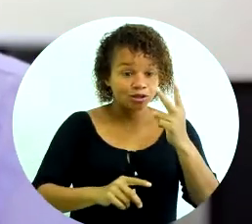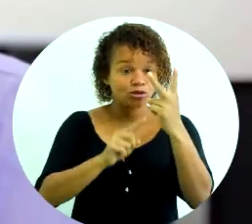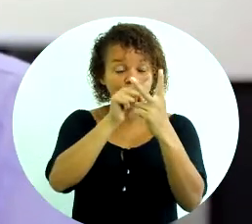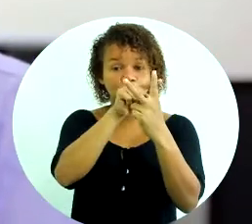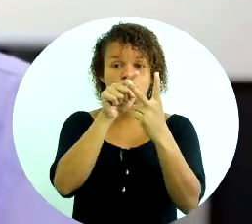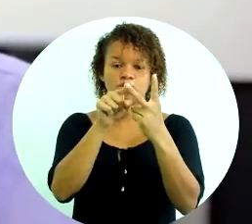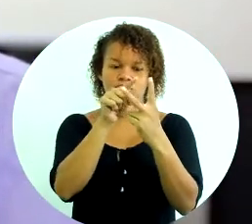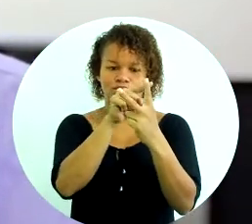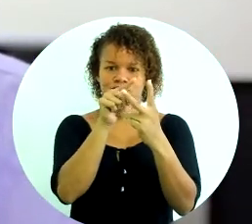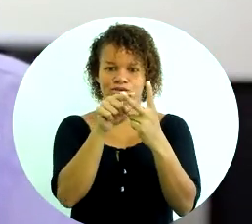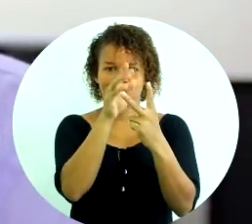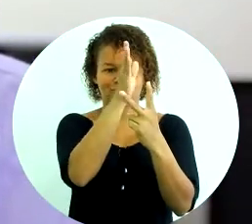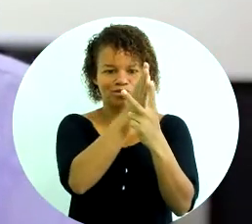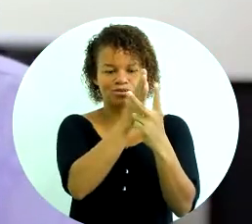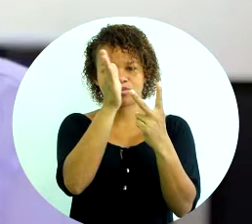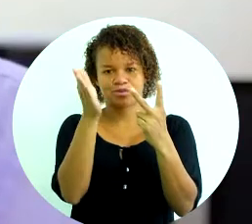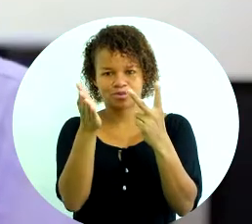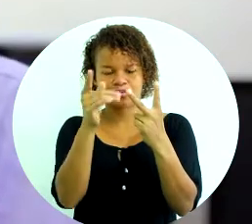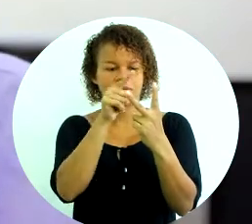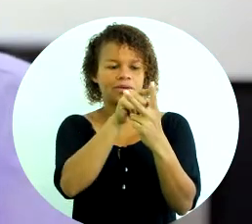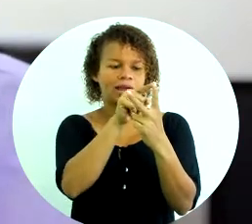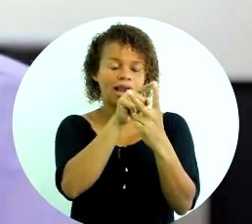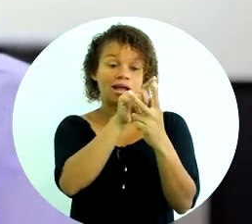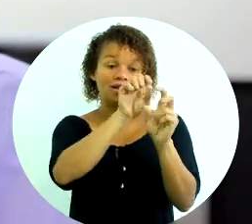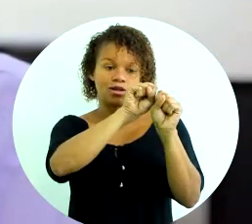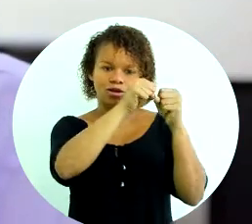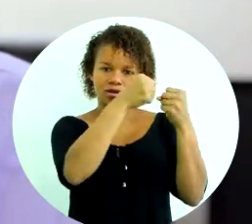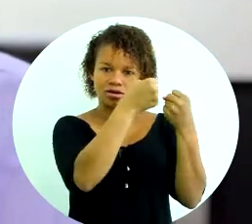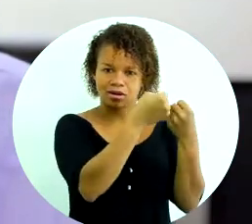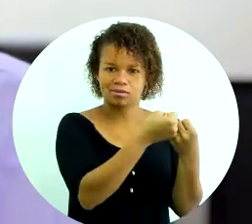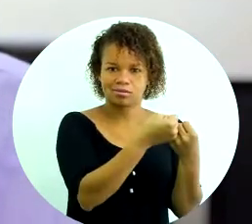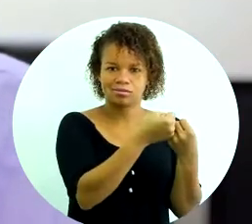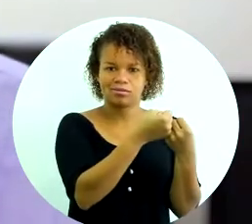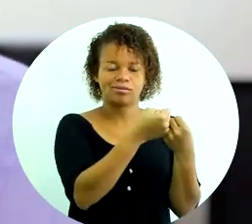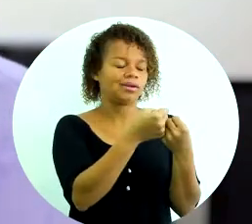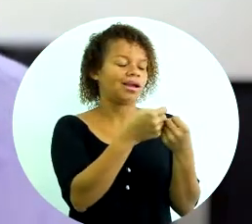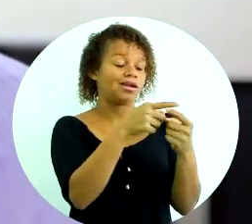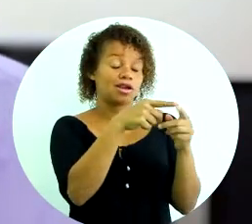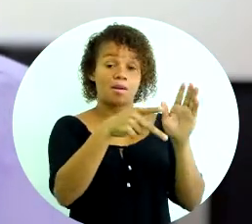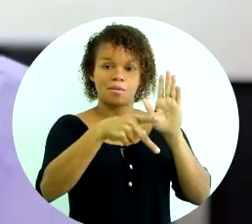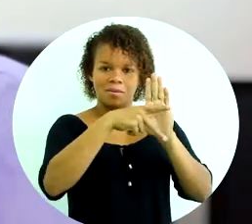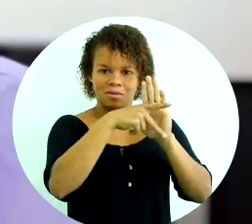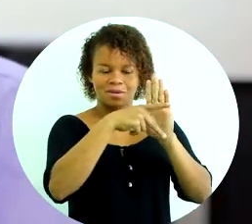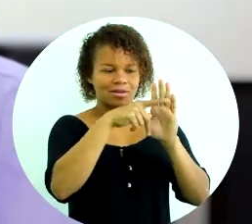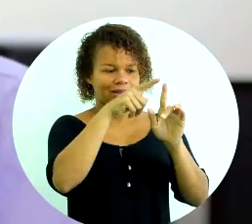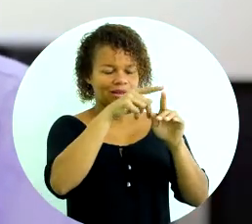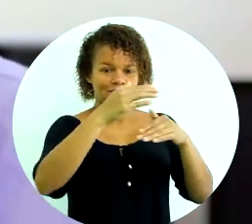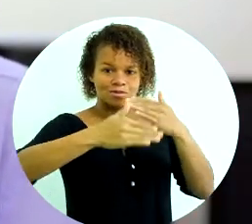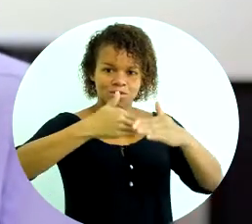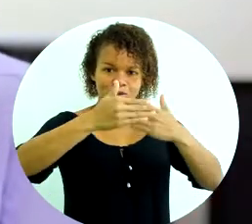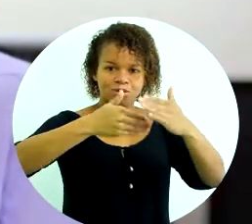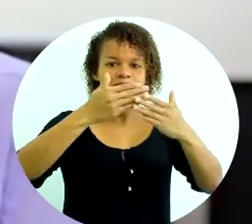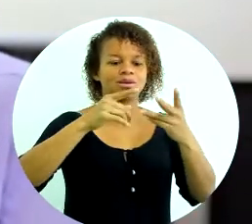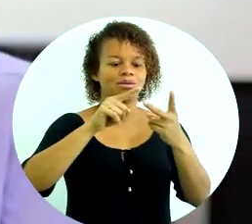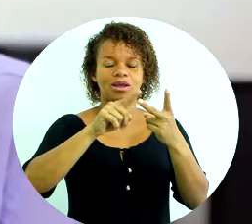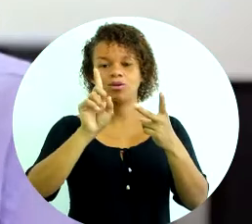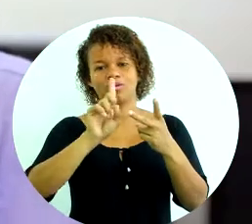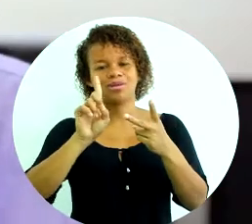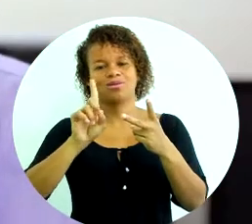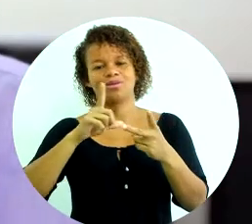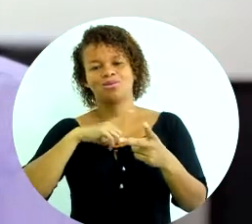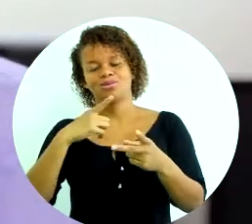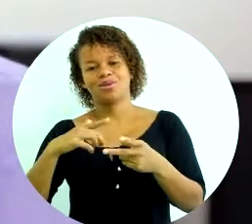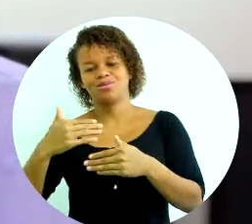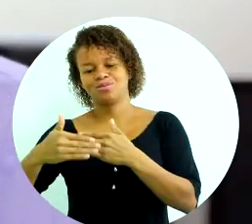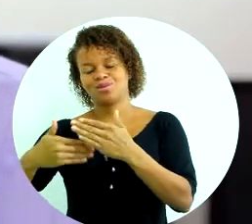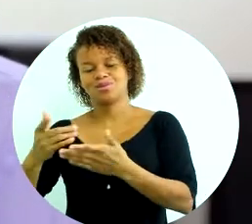formadas em duas classes, se compõem em classes sociais. Os proprietários dos meios de produção e